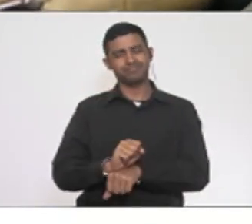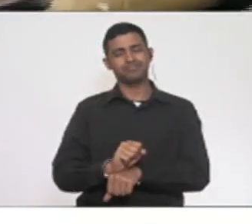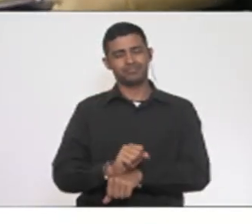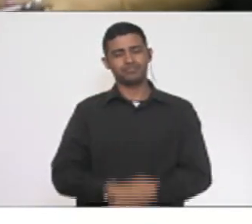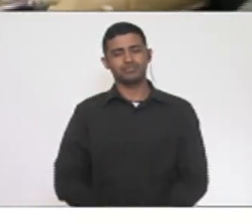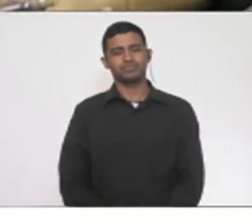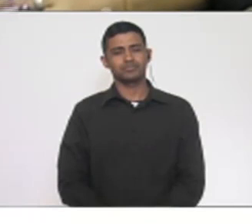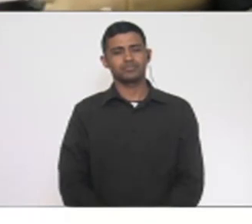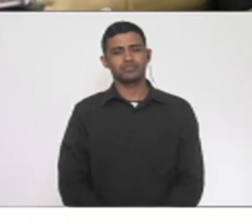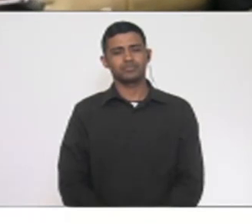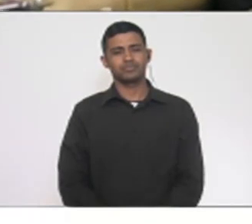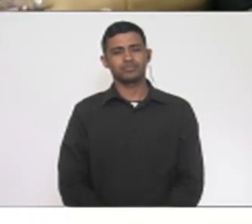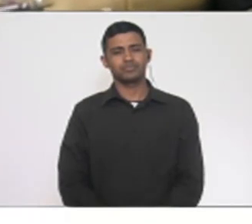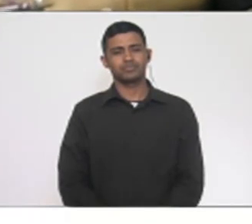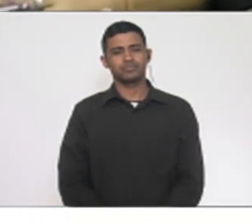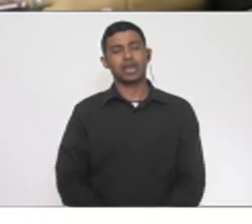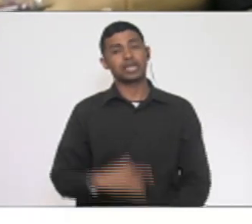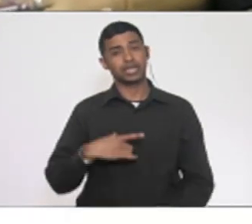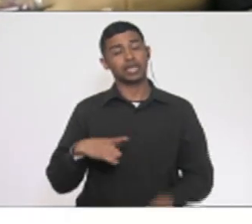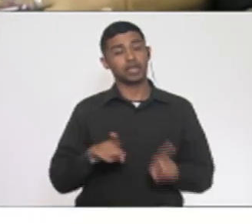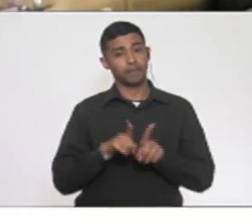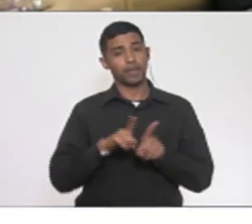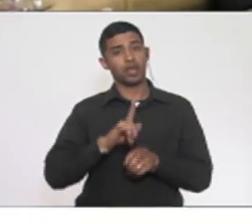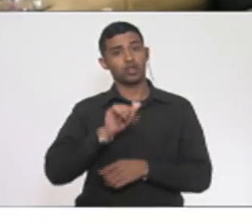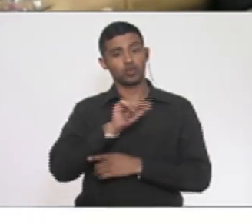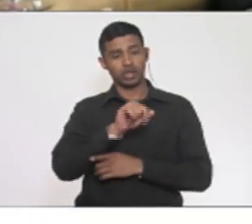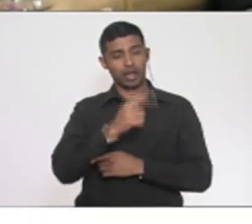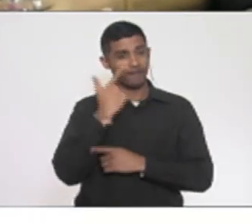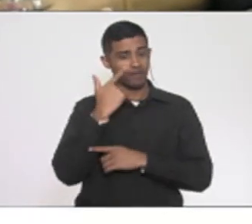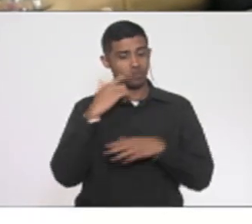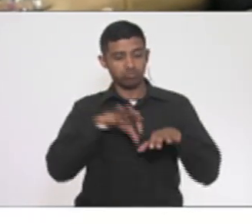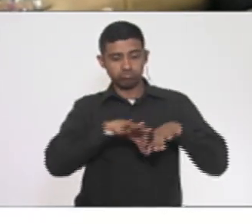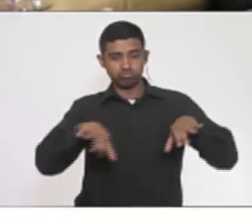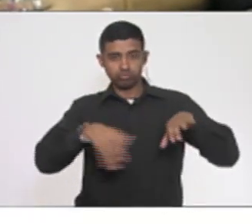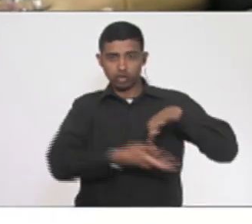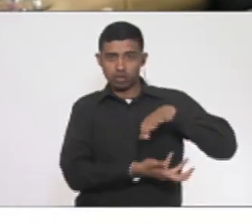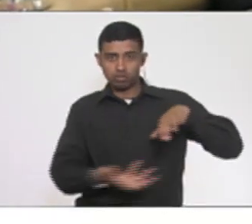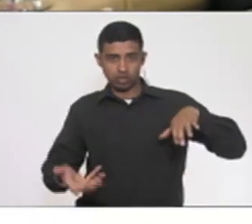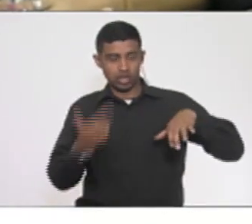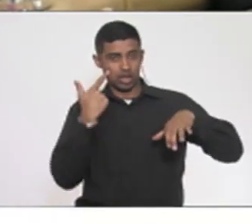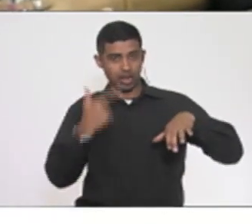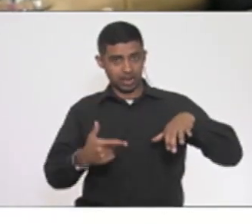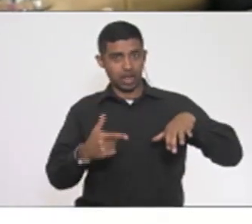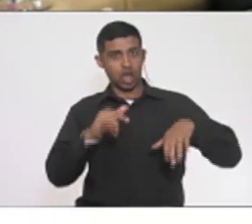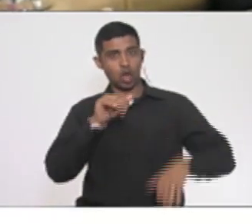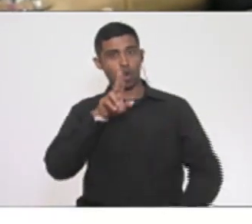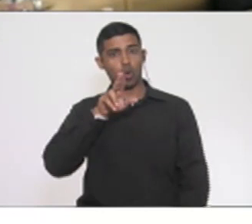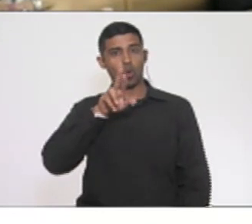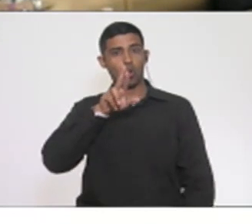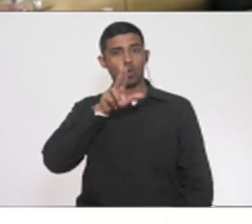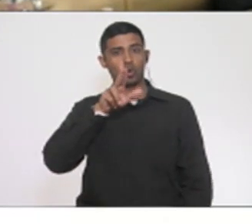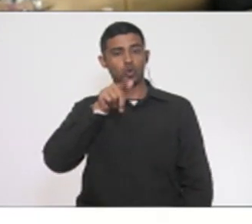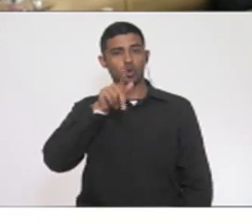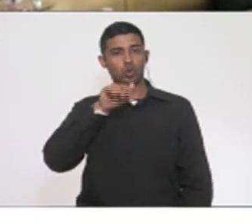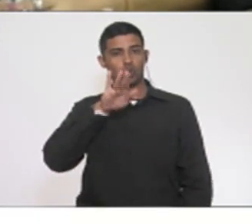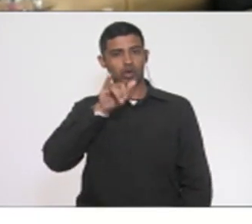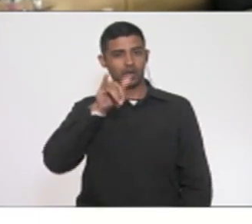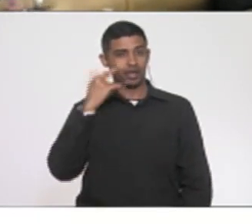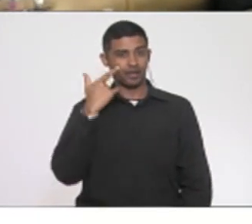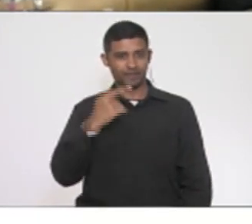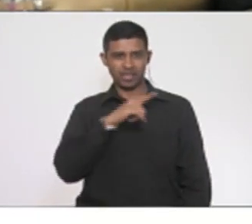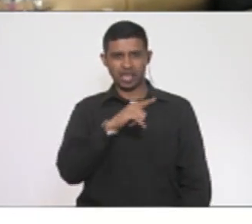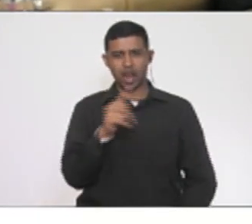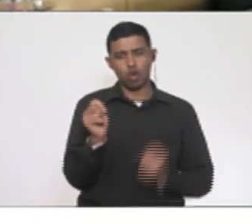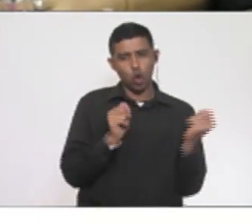gasoduto de Uruguaiana, mas ela controla, no sistema integrado de gasodutos, ela controla